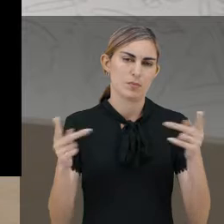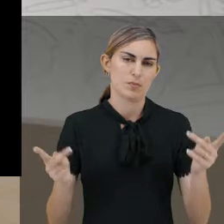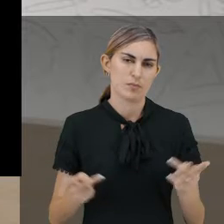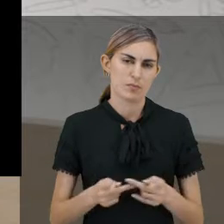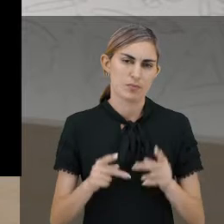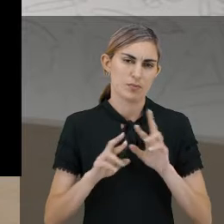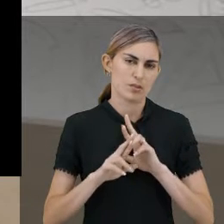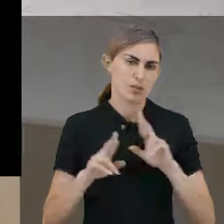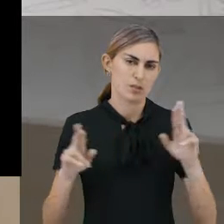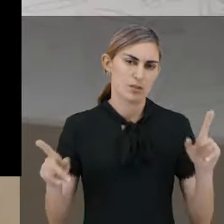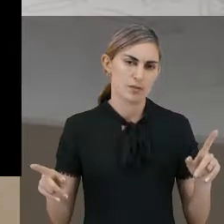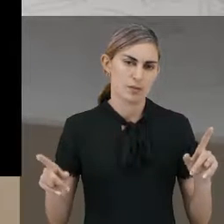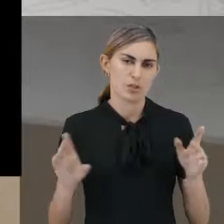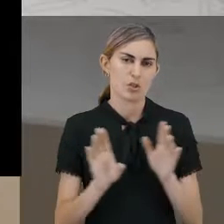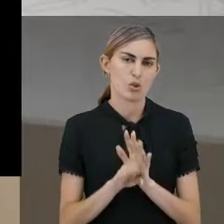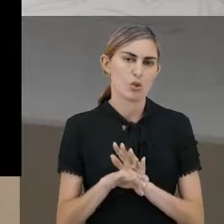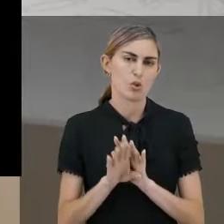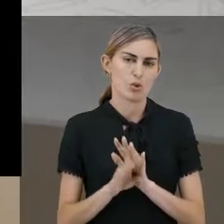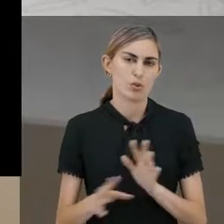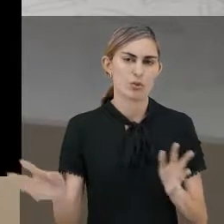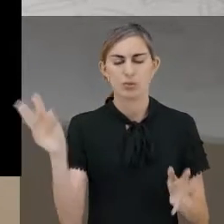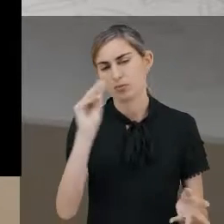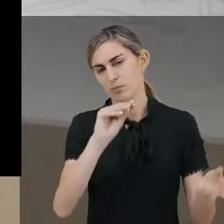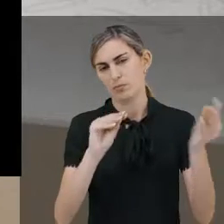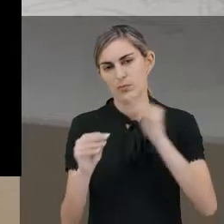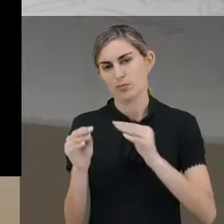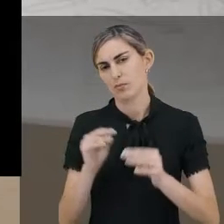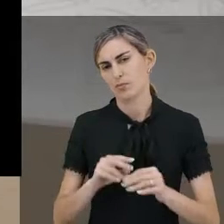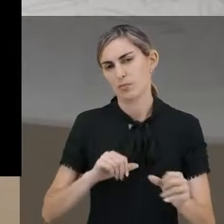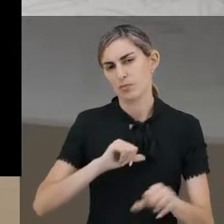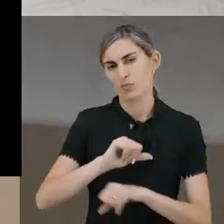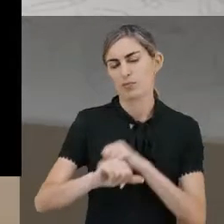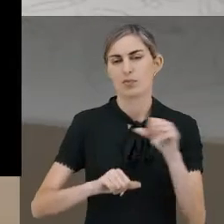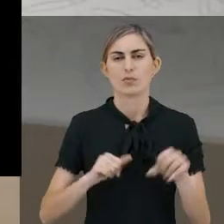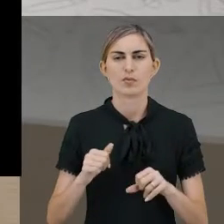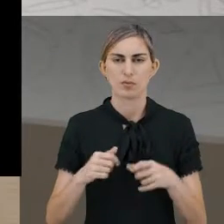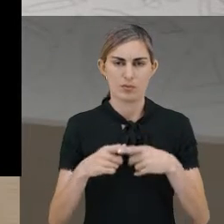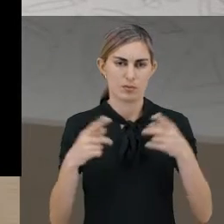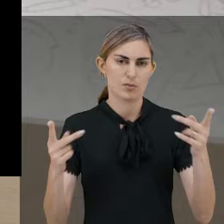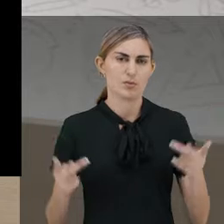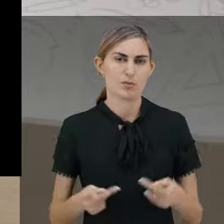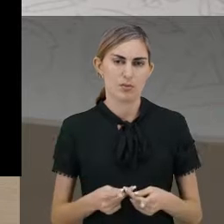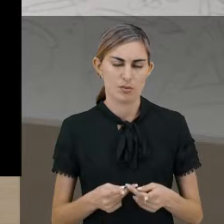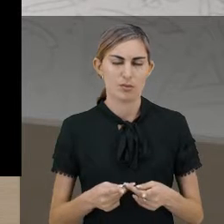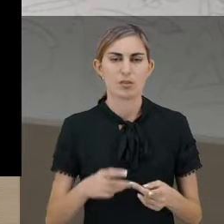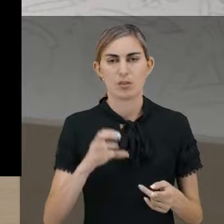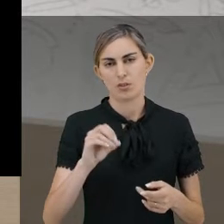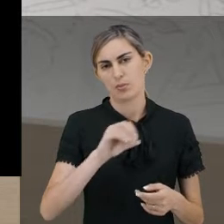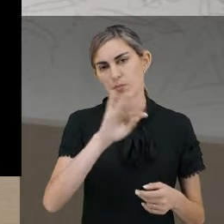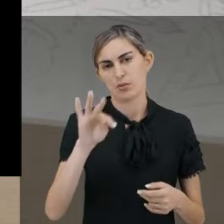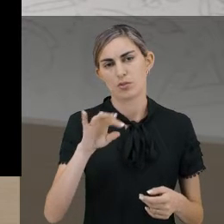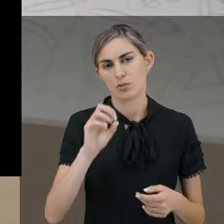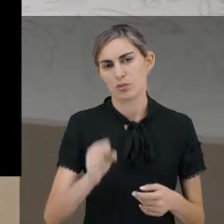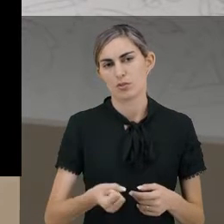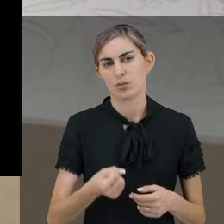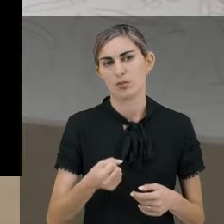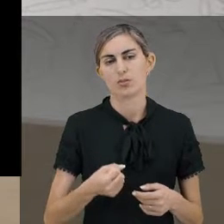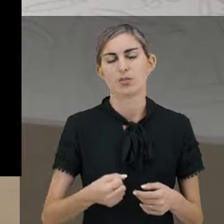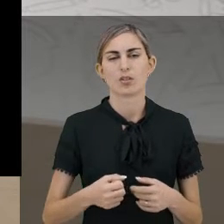diferença em relação ao código de incluir o prato e alterar o prato é que no objeto onde